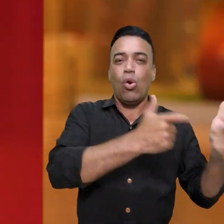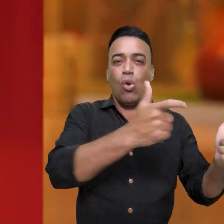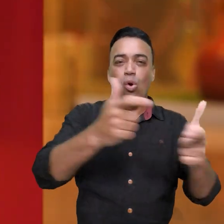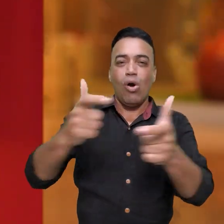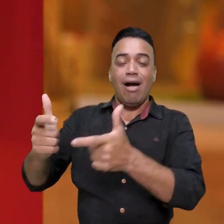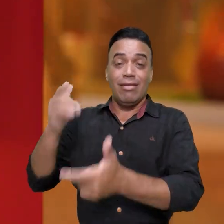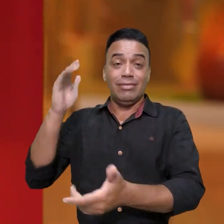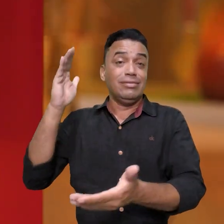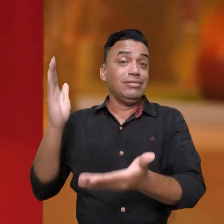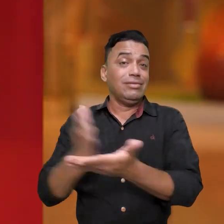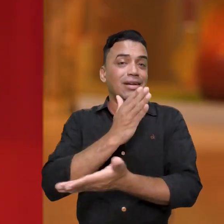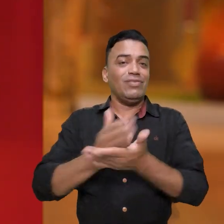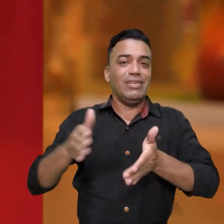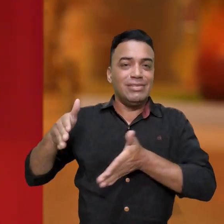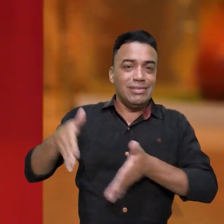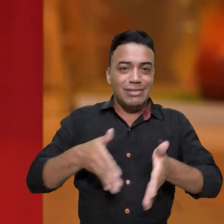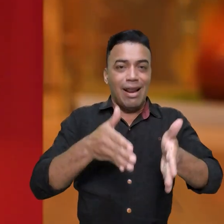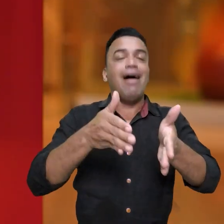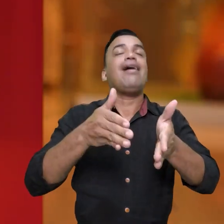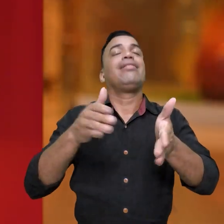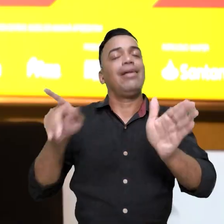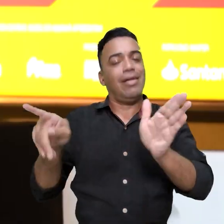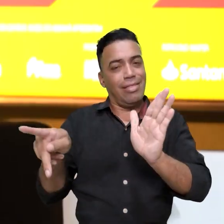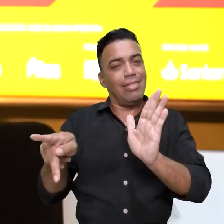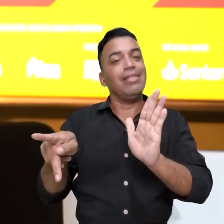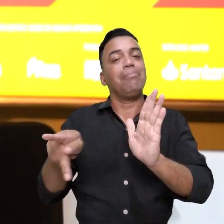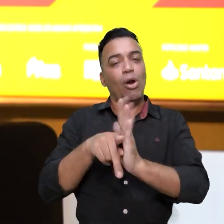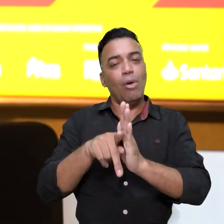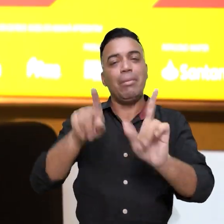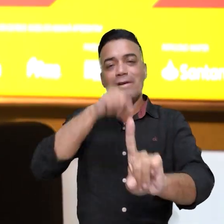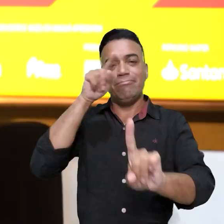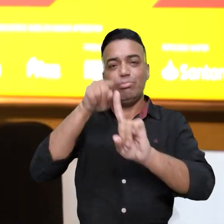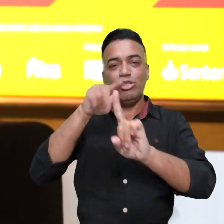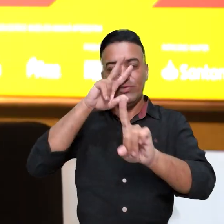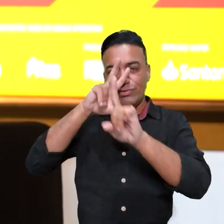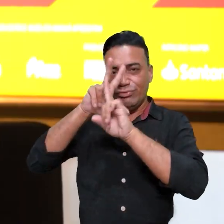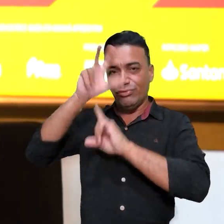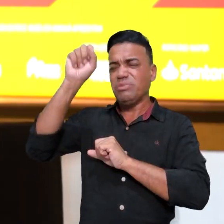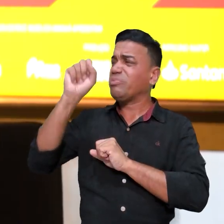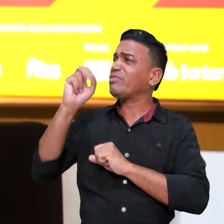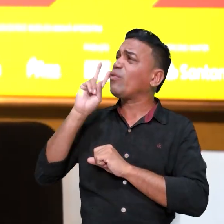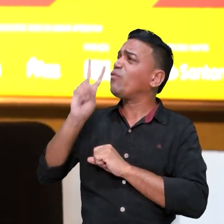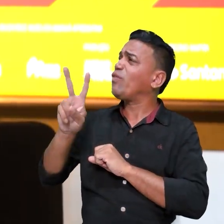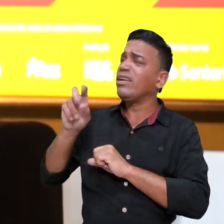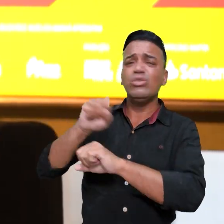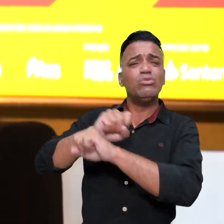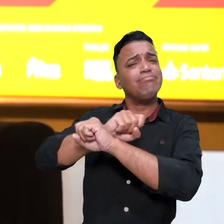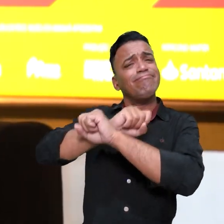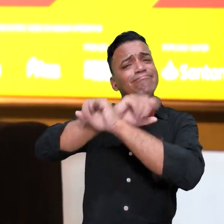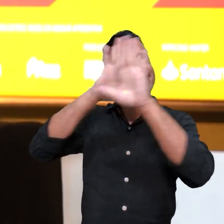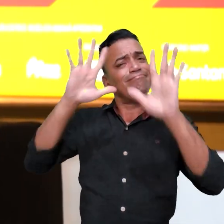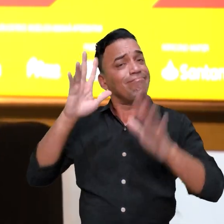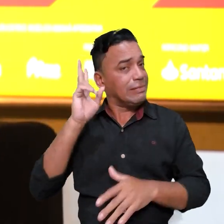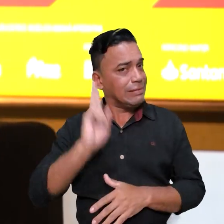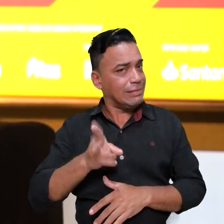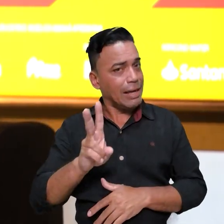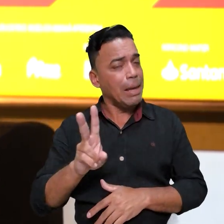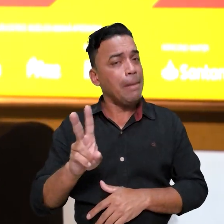muitas vezes, a estrada também chega. Eu vejo com bastante clareza que existe sempre